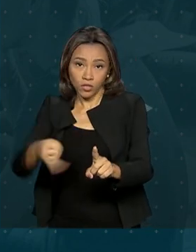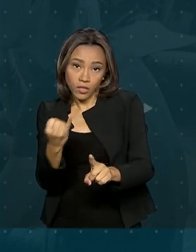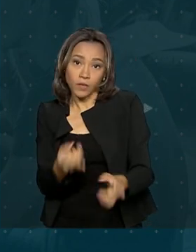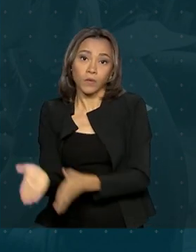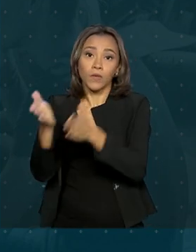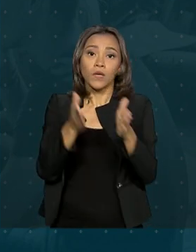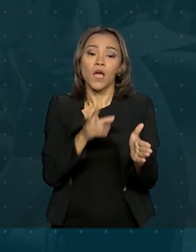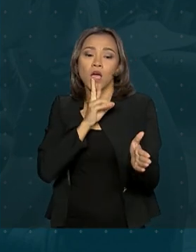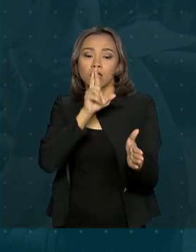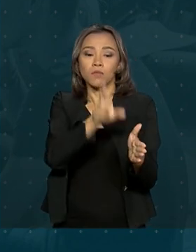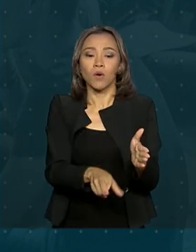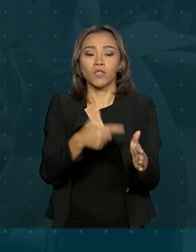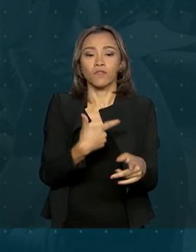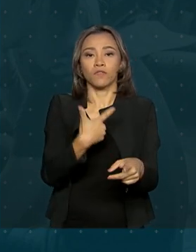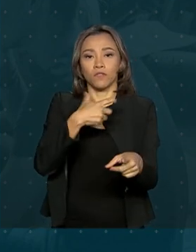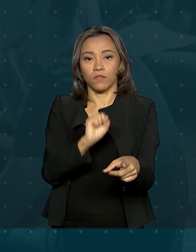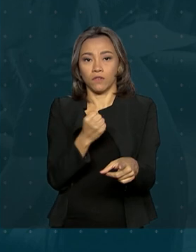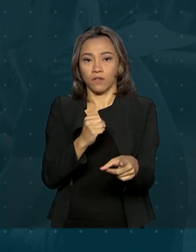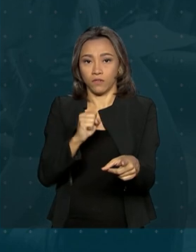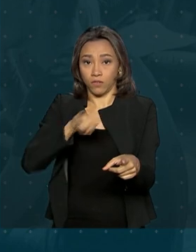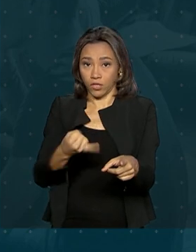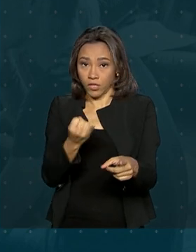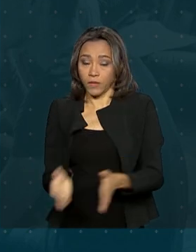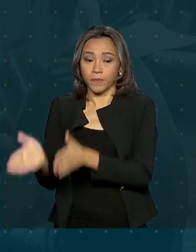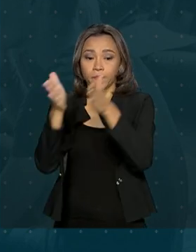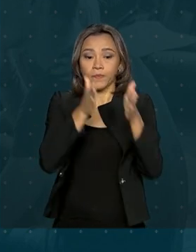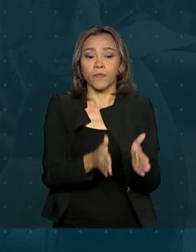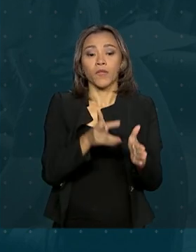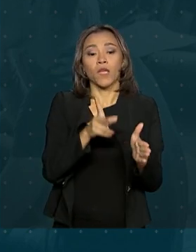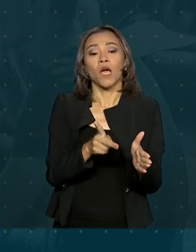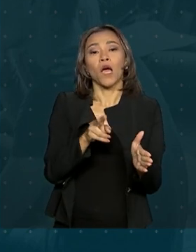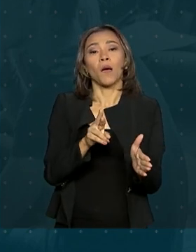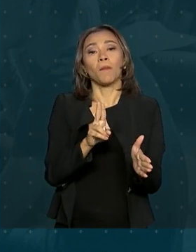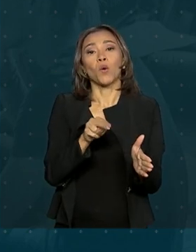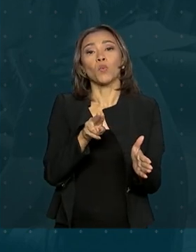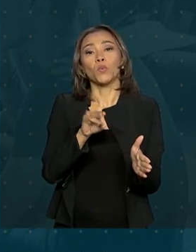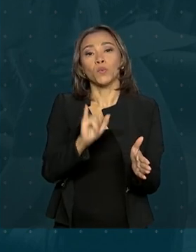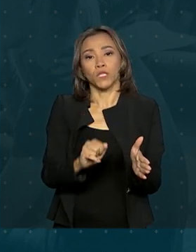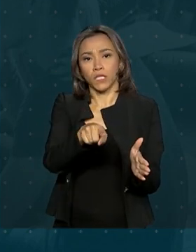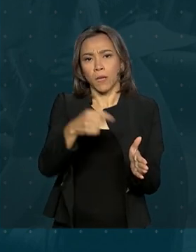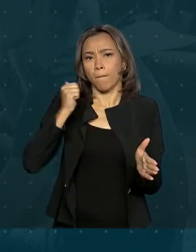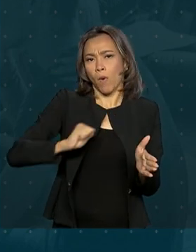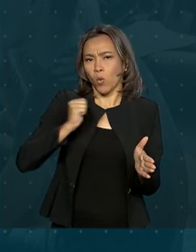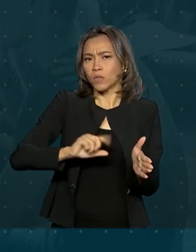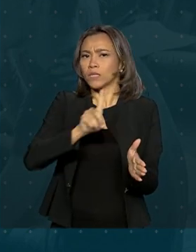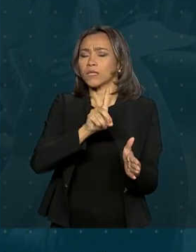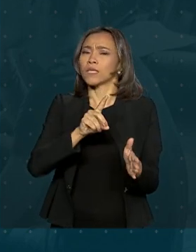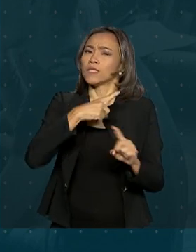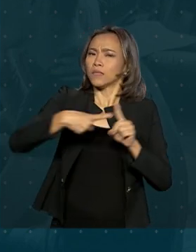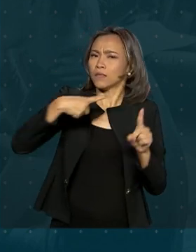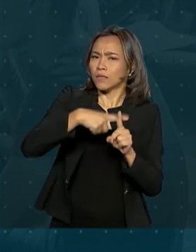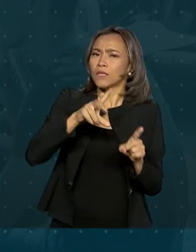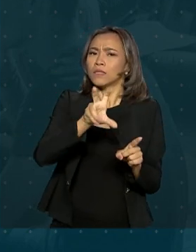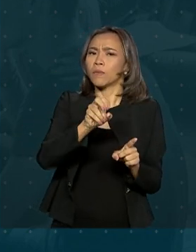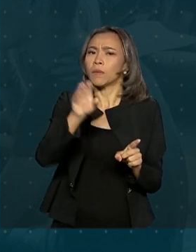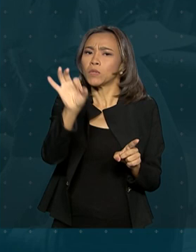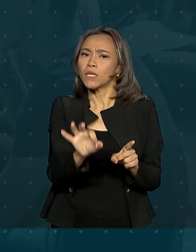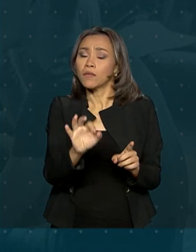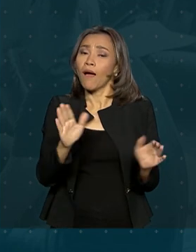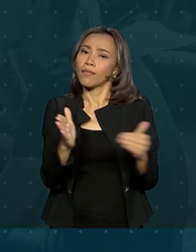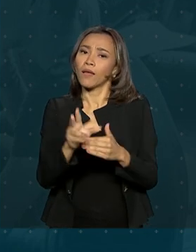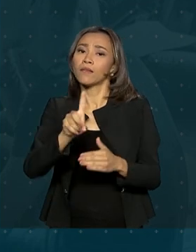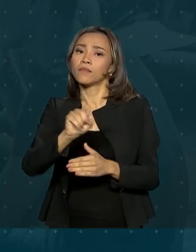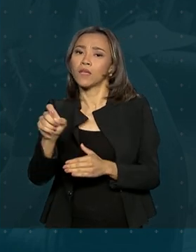resultados 28 de janeiro. No Prouni, o estudante concorre a bolsas integrais e parciais em faculdades